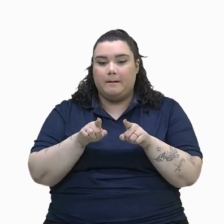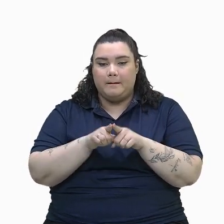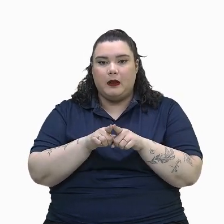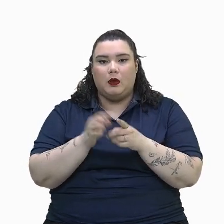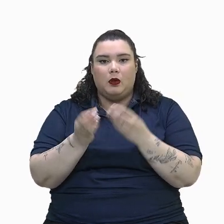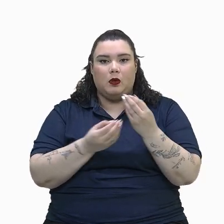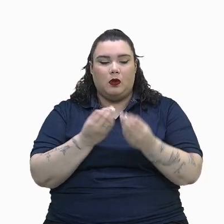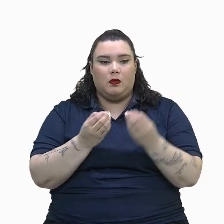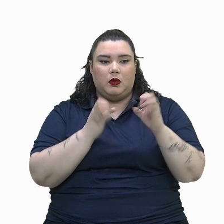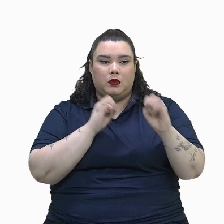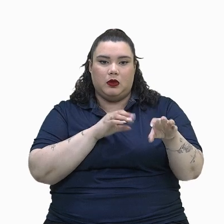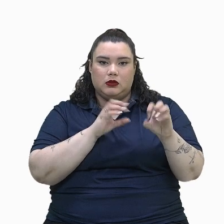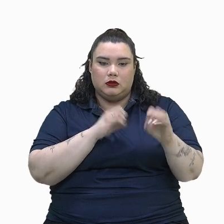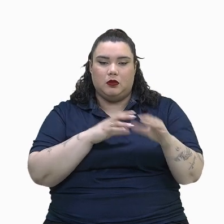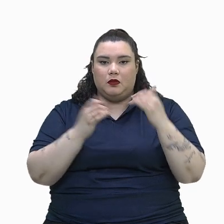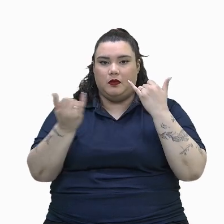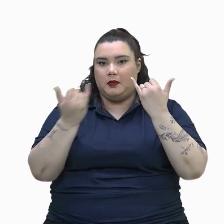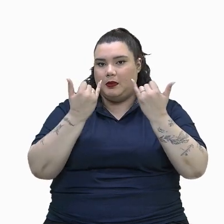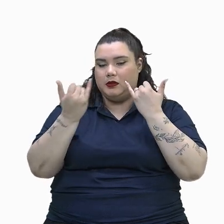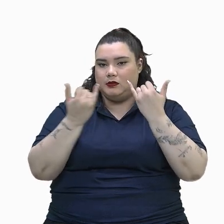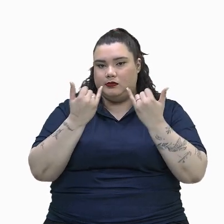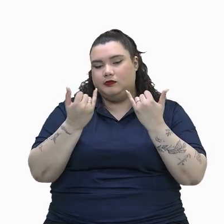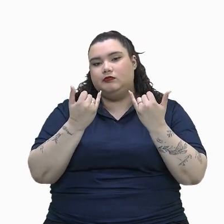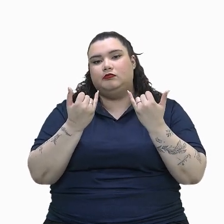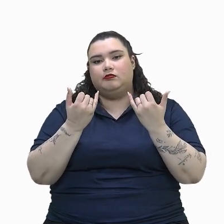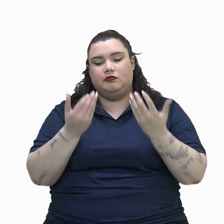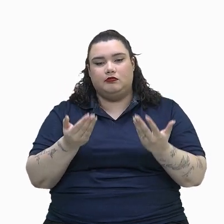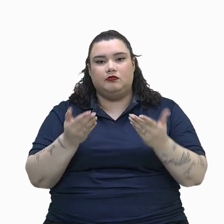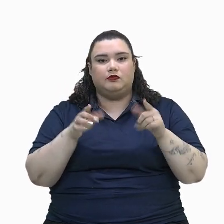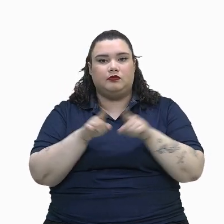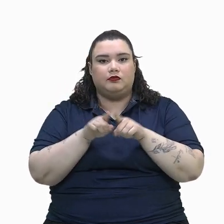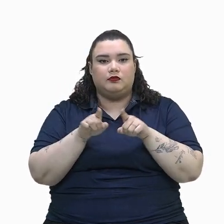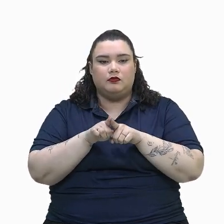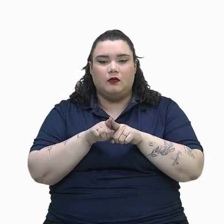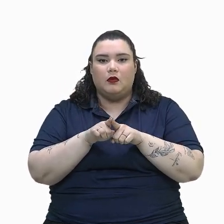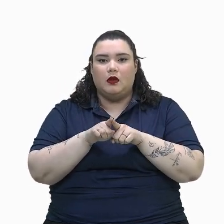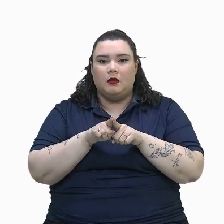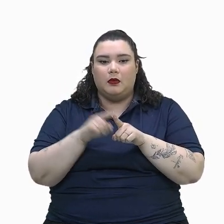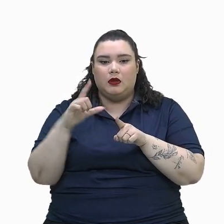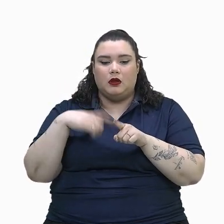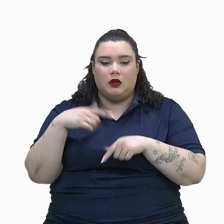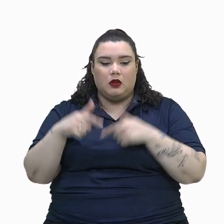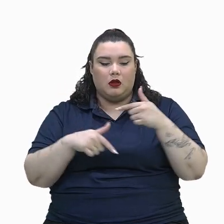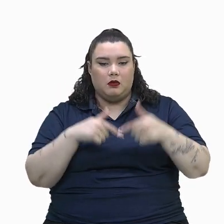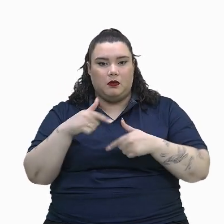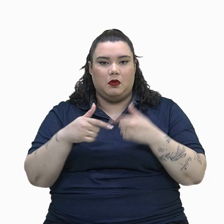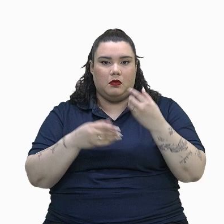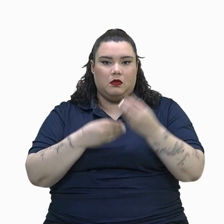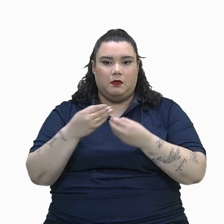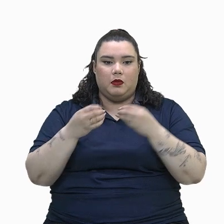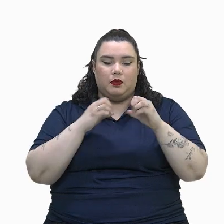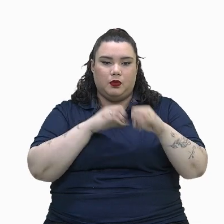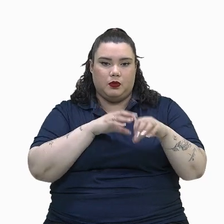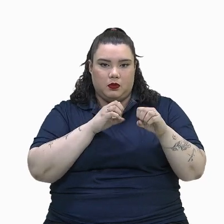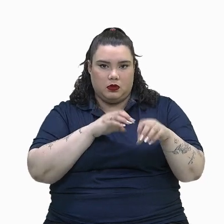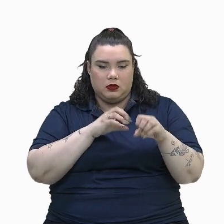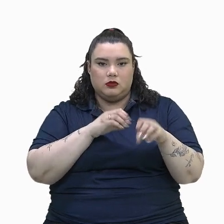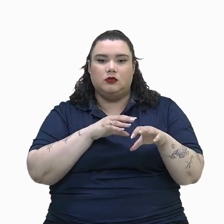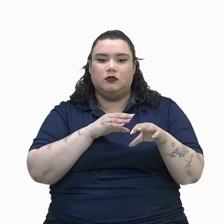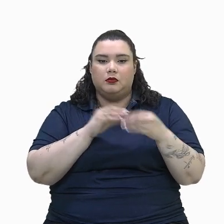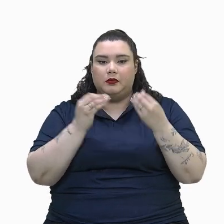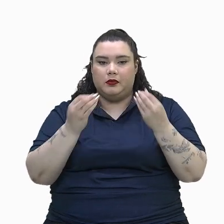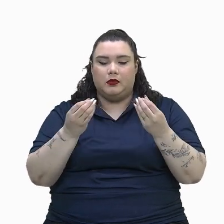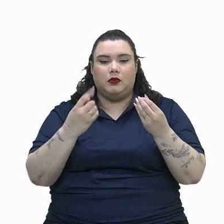forma de educação, de informação, né, de trabalhar no sentido da educação, para que a